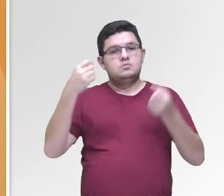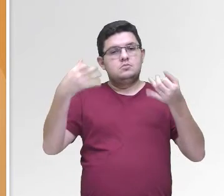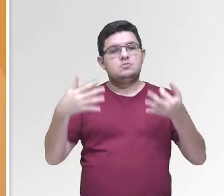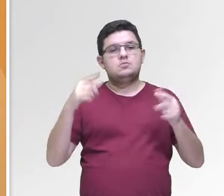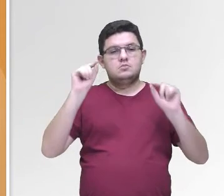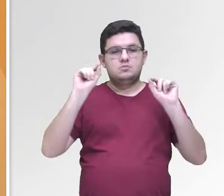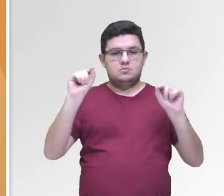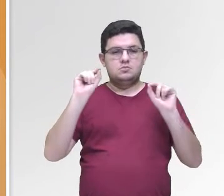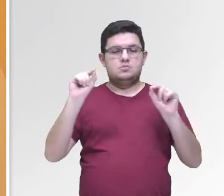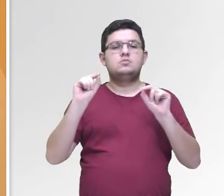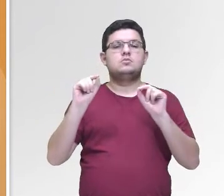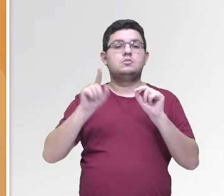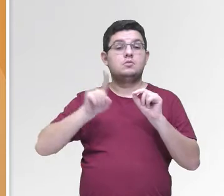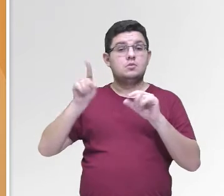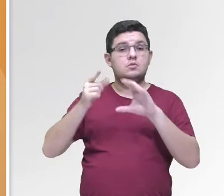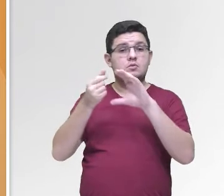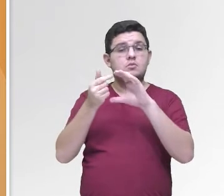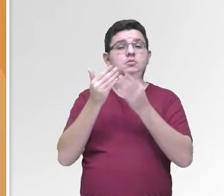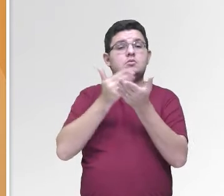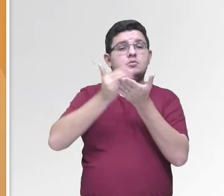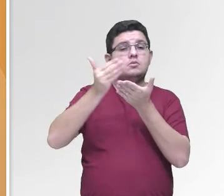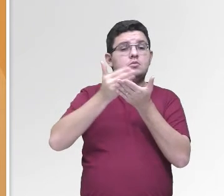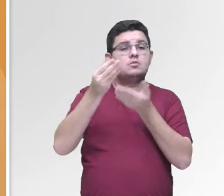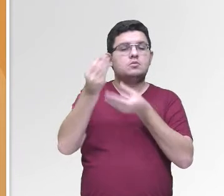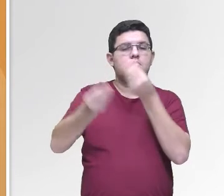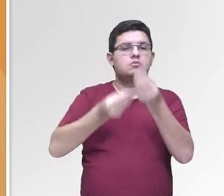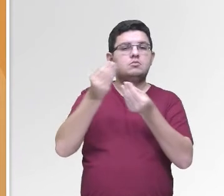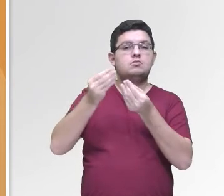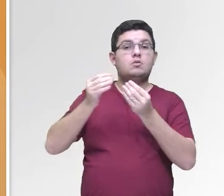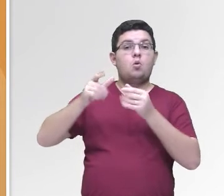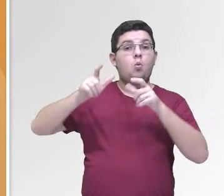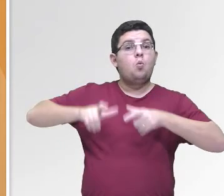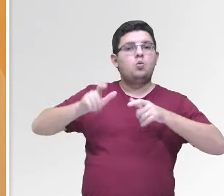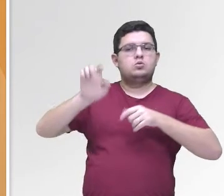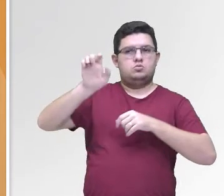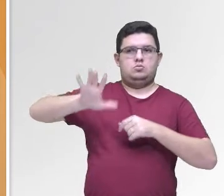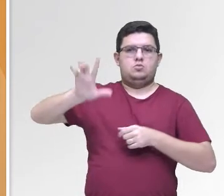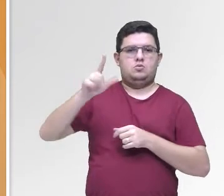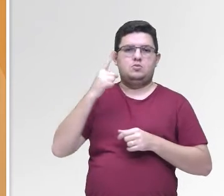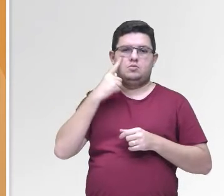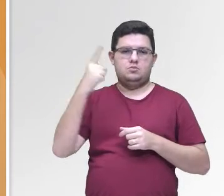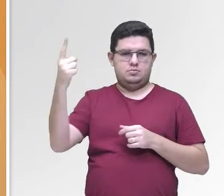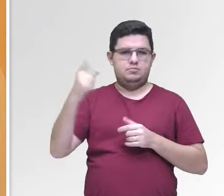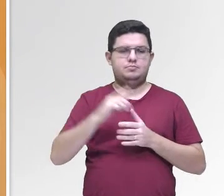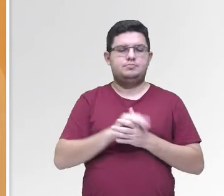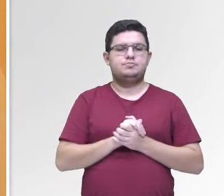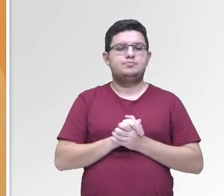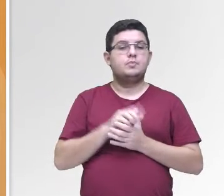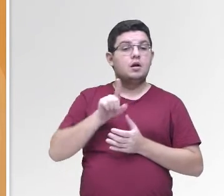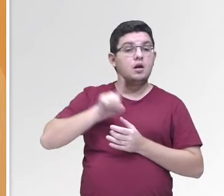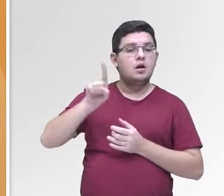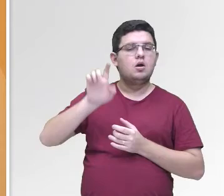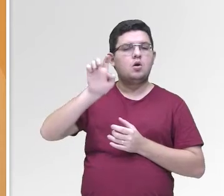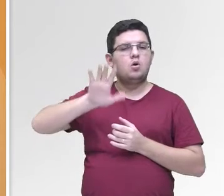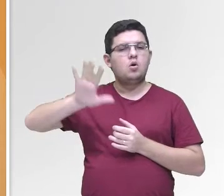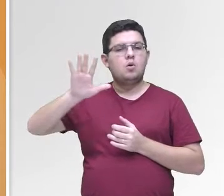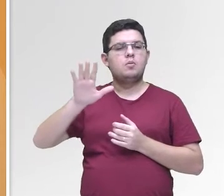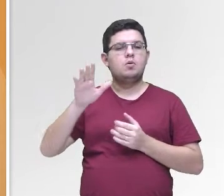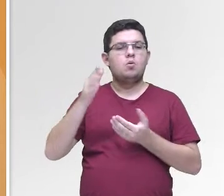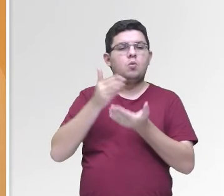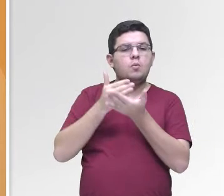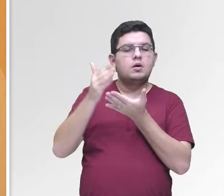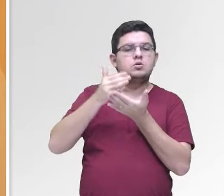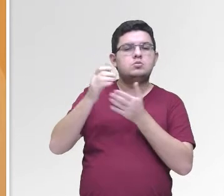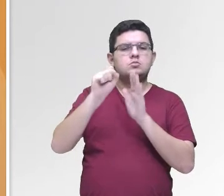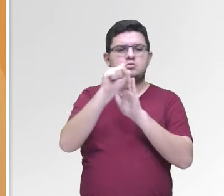comercial surgiu primeiramente na Europa. Na Europa ocidental, né, a partir aí do